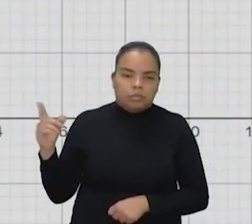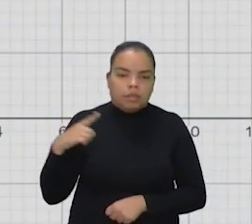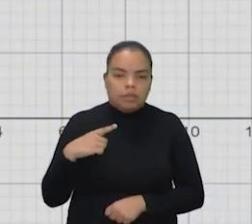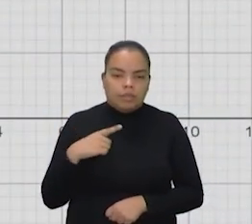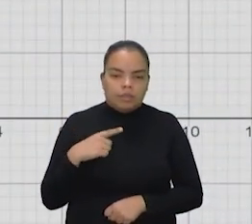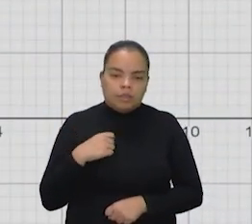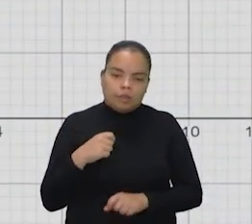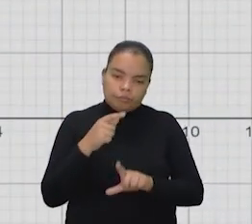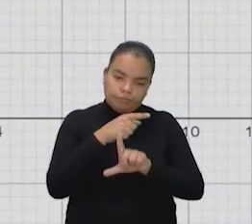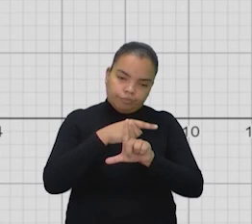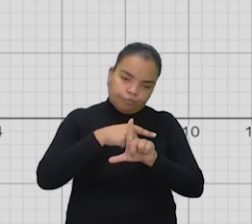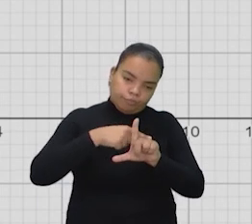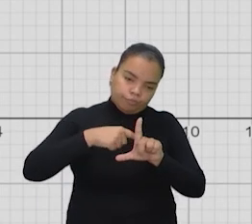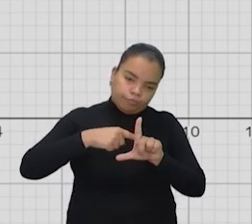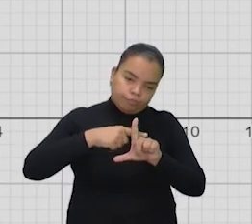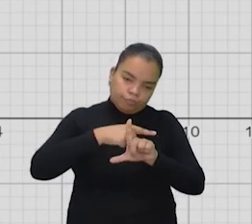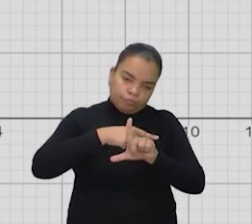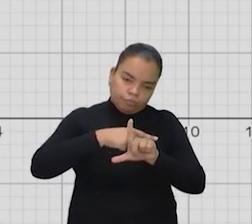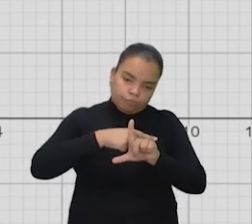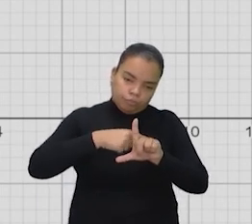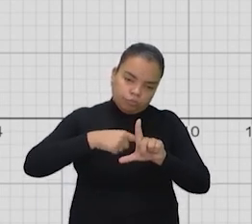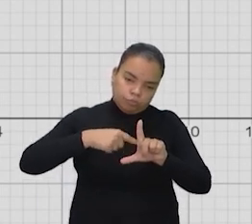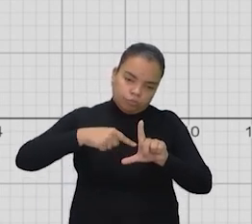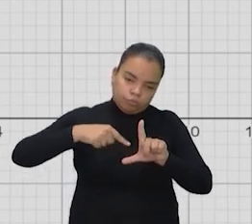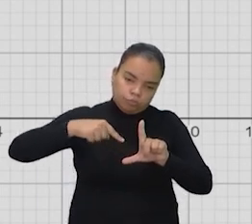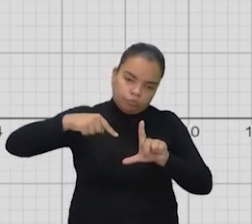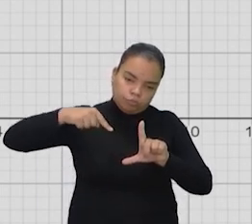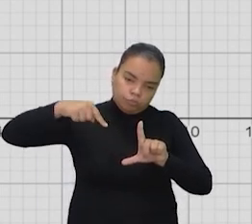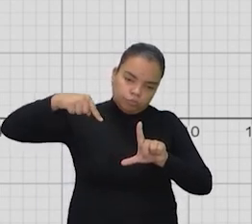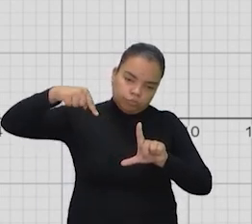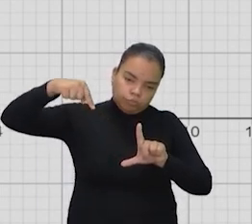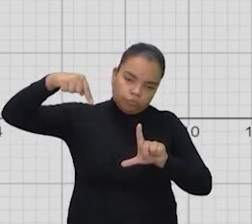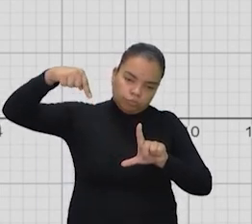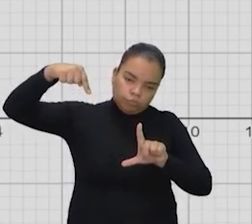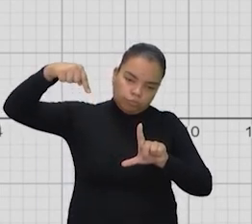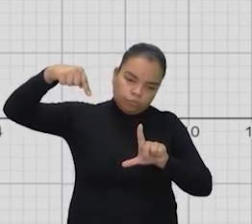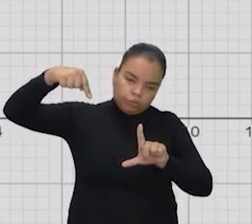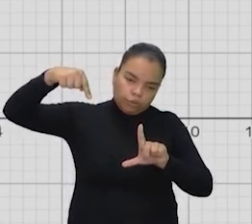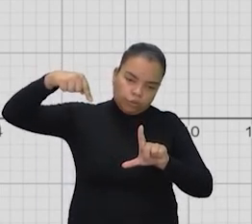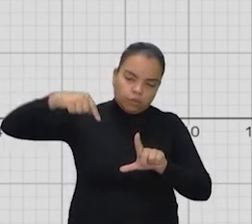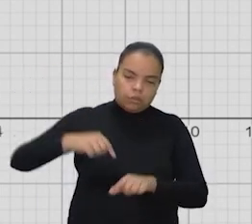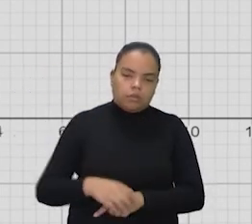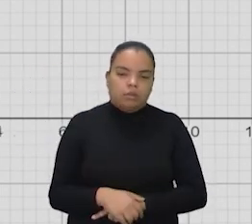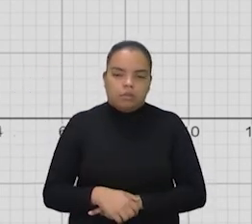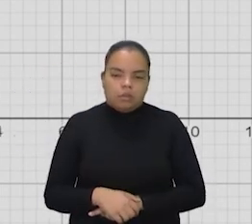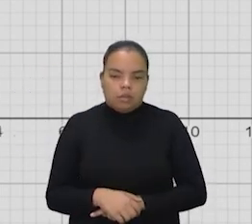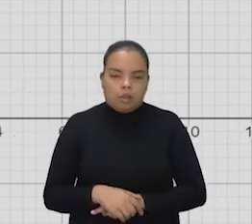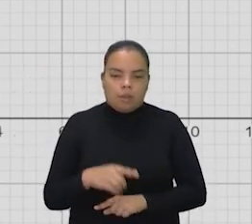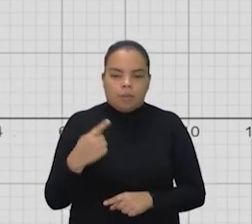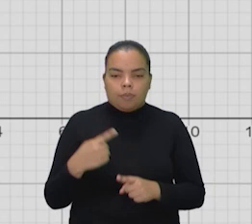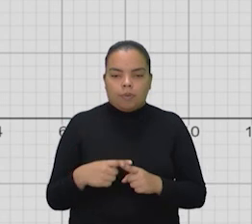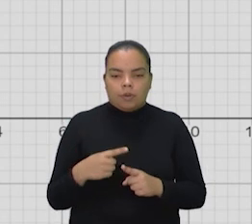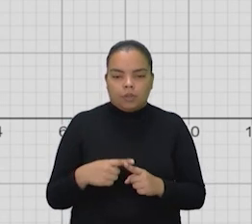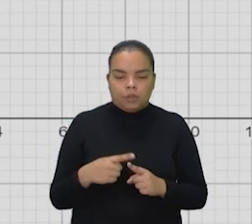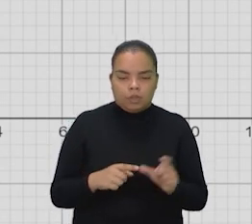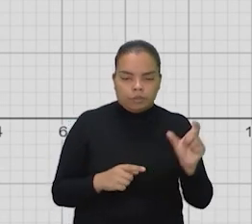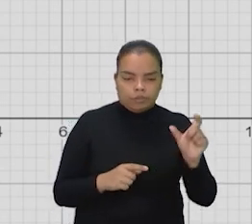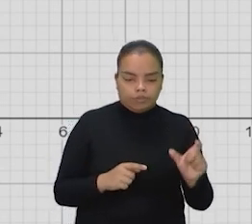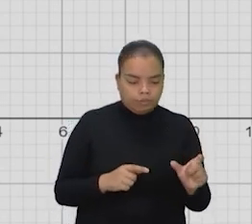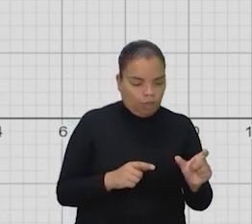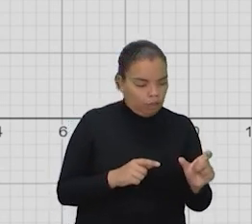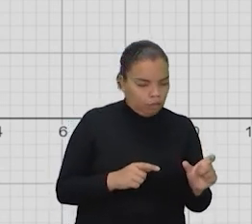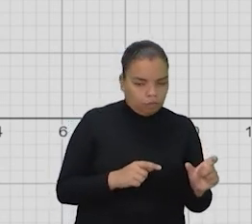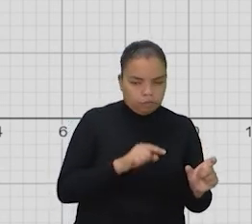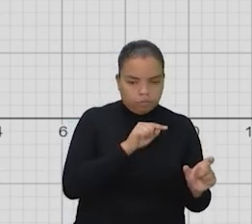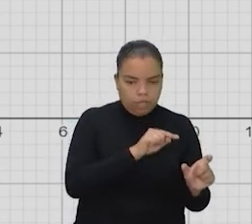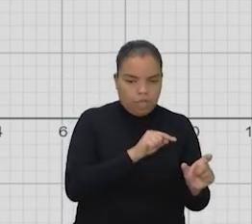tem esse valor aí. De novo, ó, o gráfico é crescente, porque um corpo estava a 100 graus e o outro estava a 25. Então, a